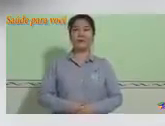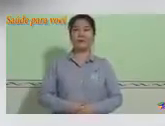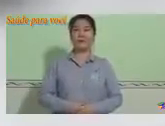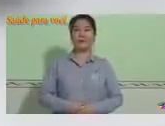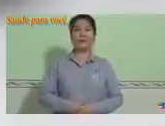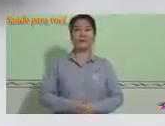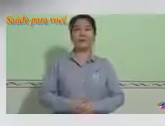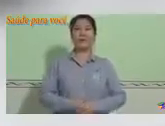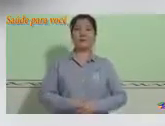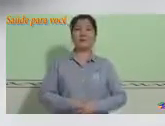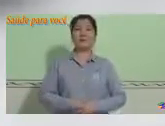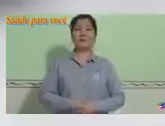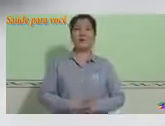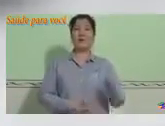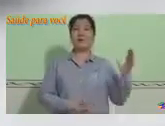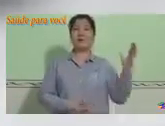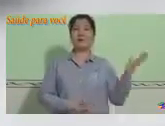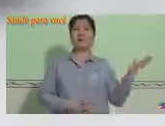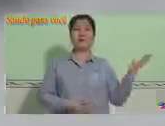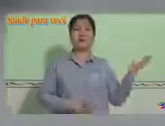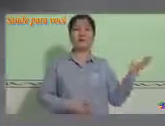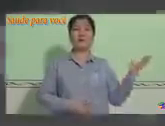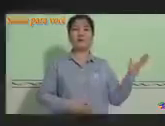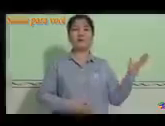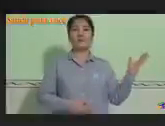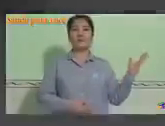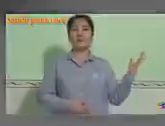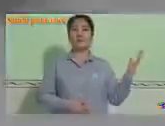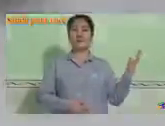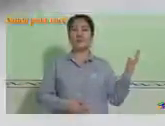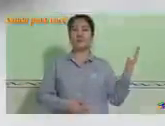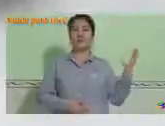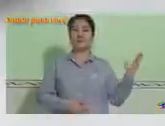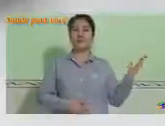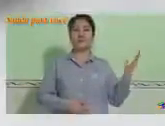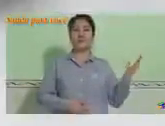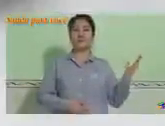superior e médio.